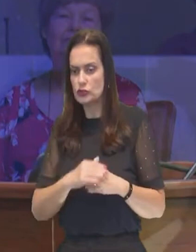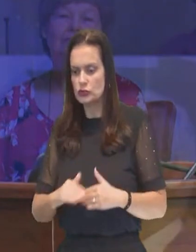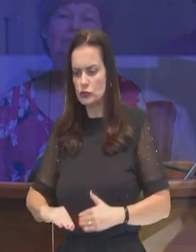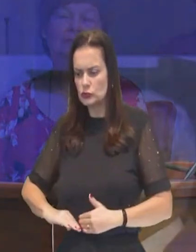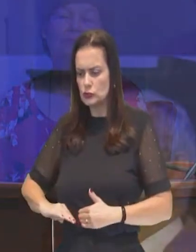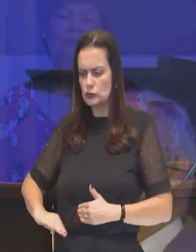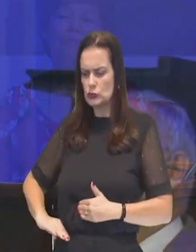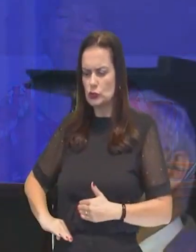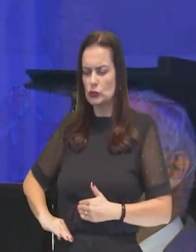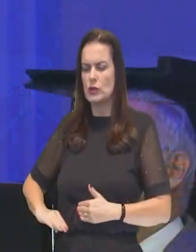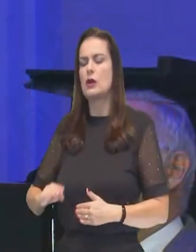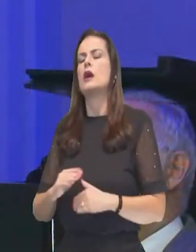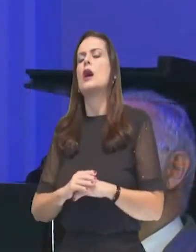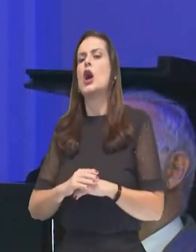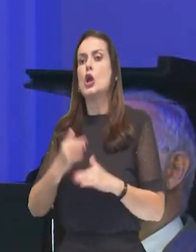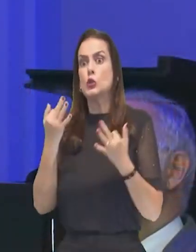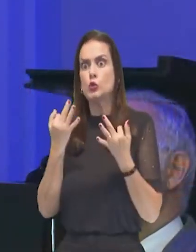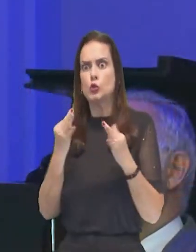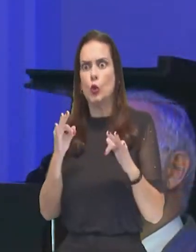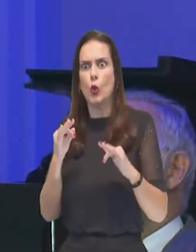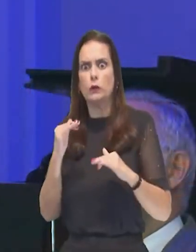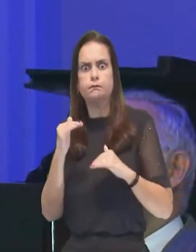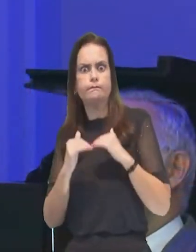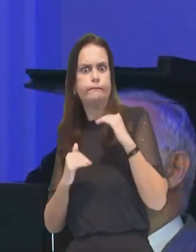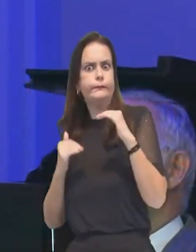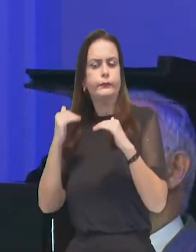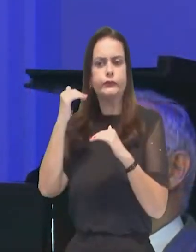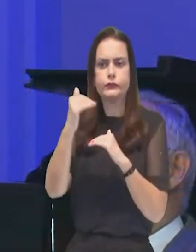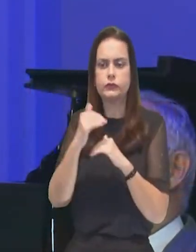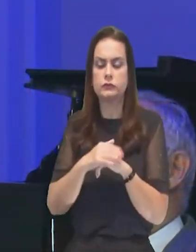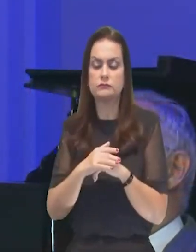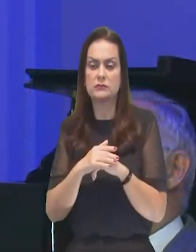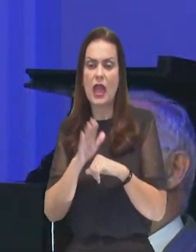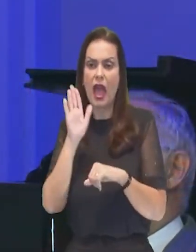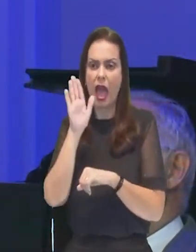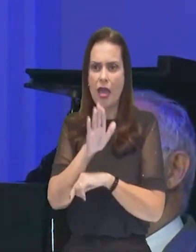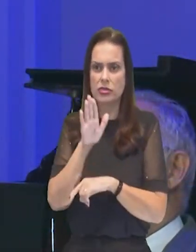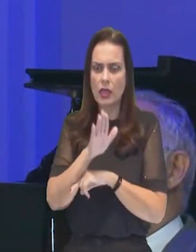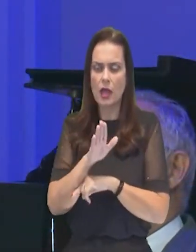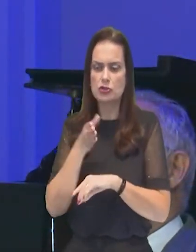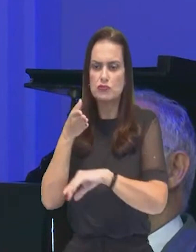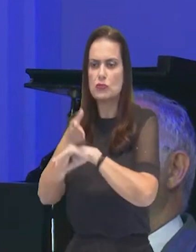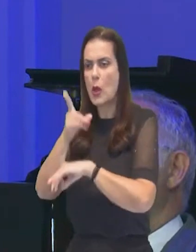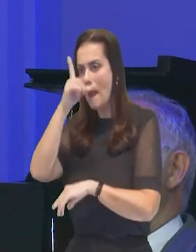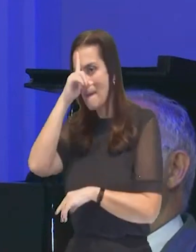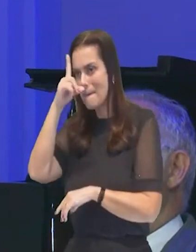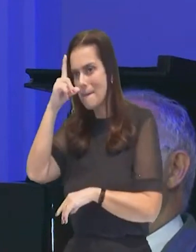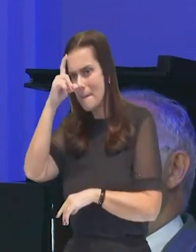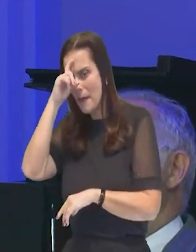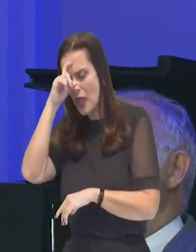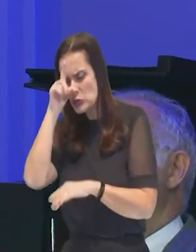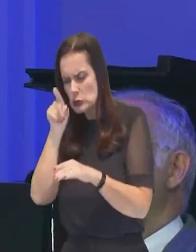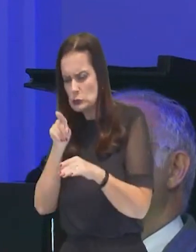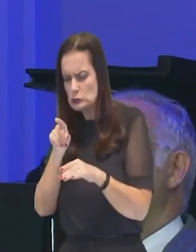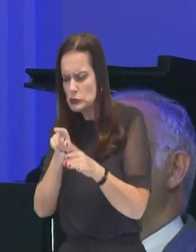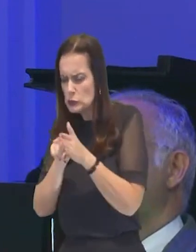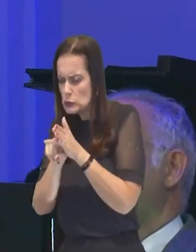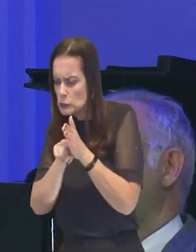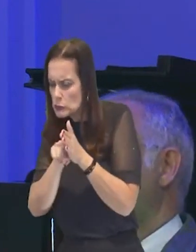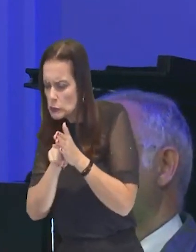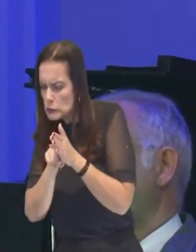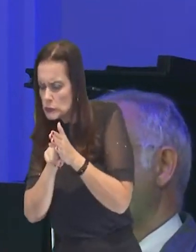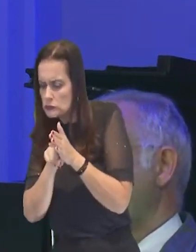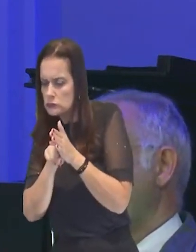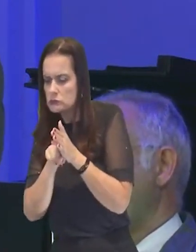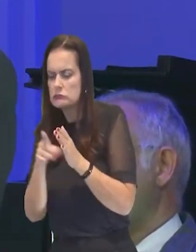se intensificou. Quando foi à tarde, Isane me levou ao médico. O médico examinou, olhou e